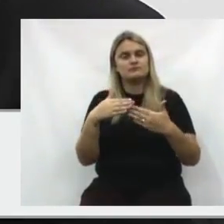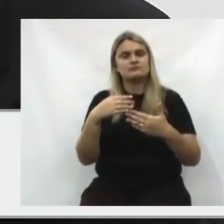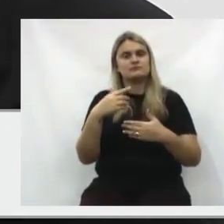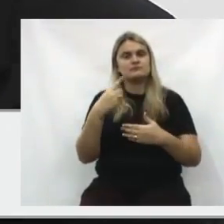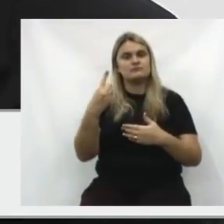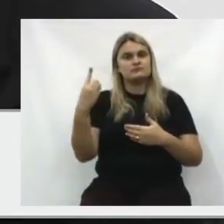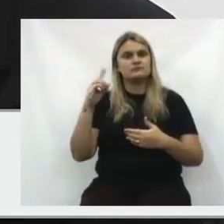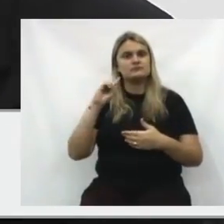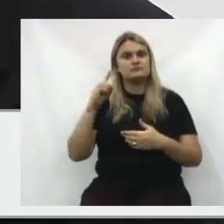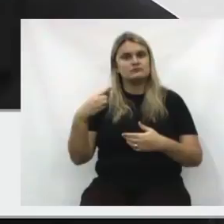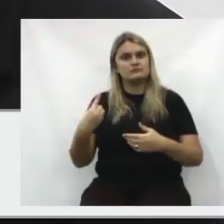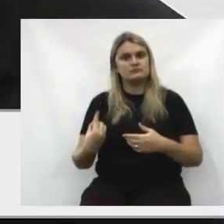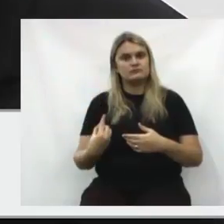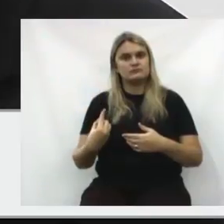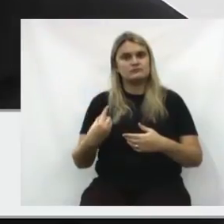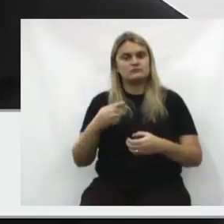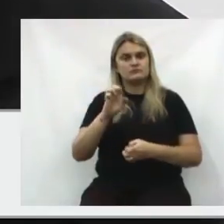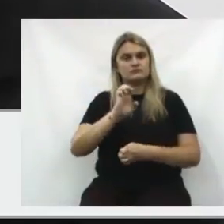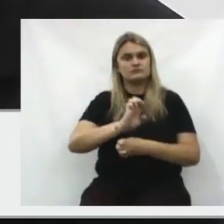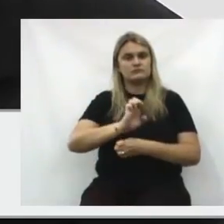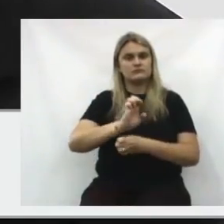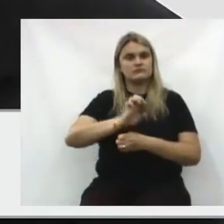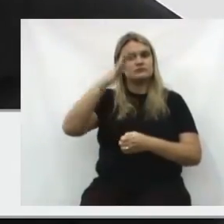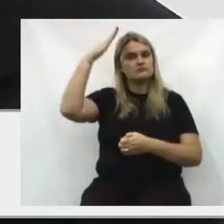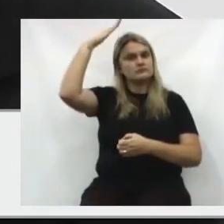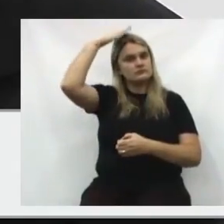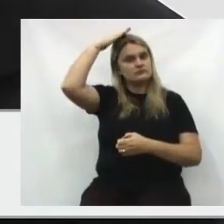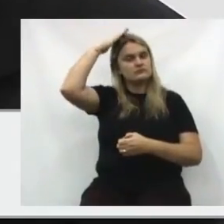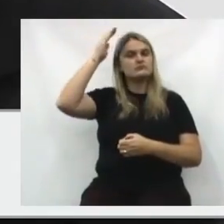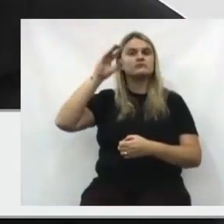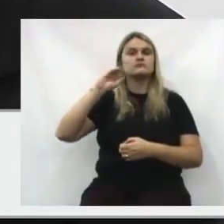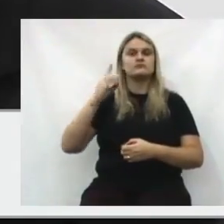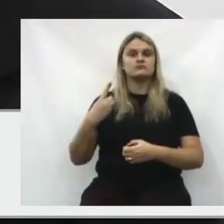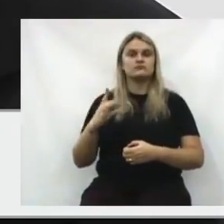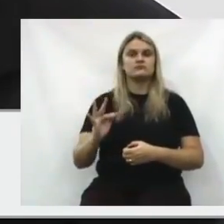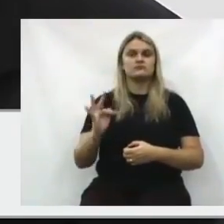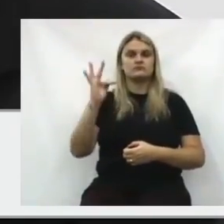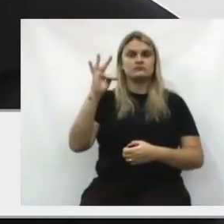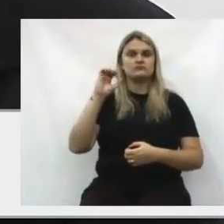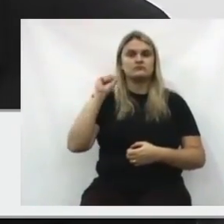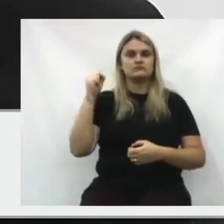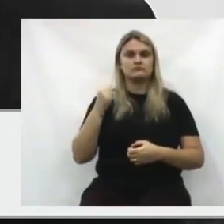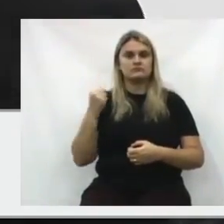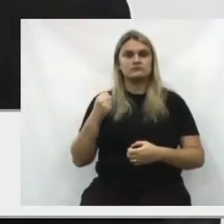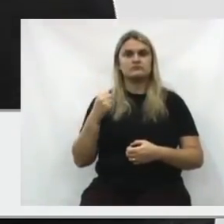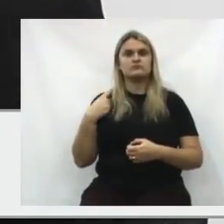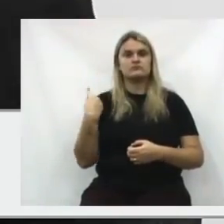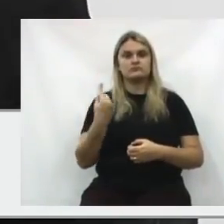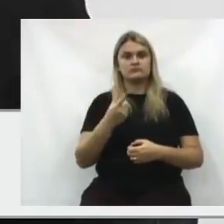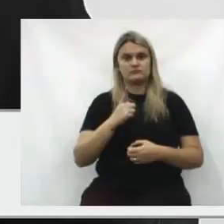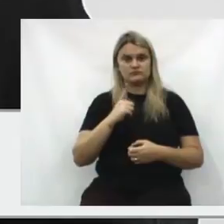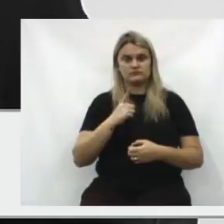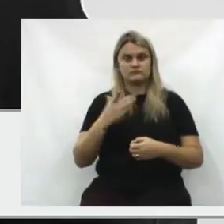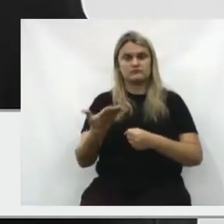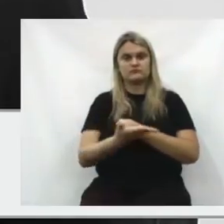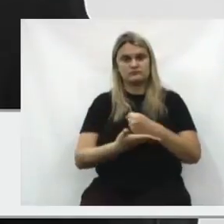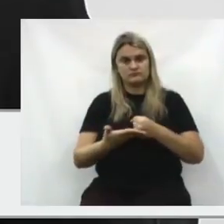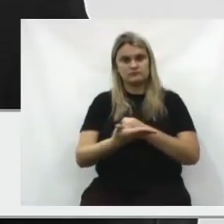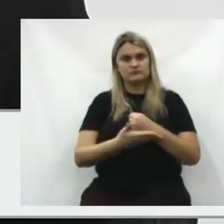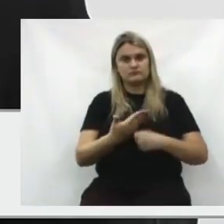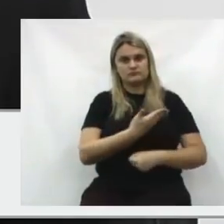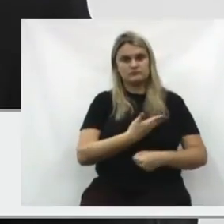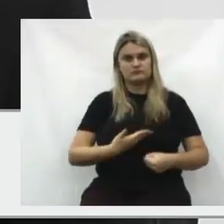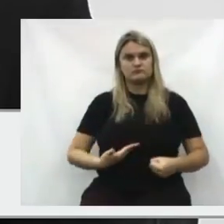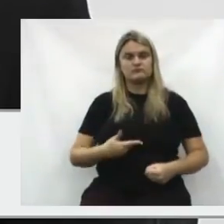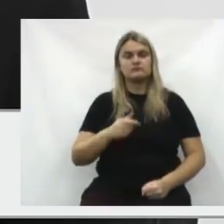aqui encaminhemos a cada deputado, senhor presidente, do Estado do Paraná, deputado federal, senadores, que realmente